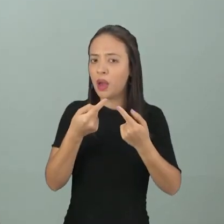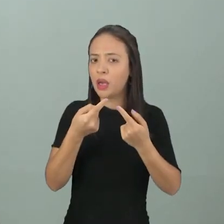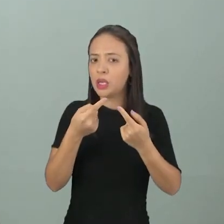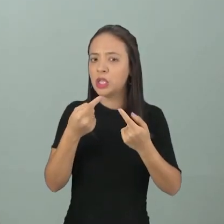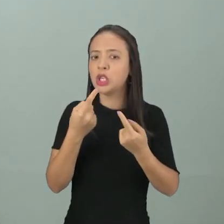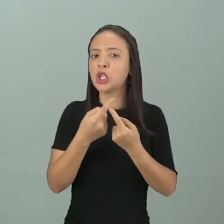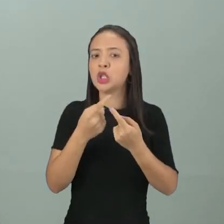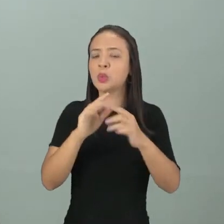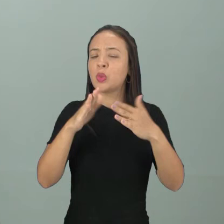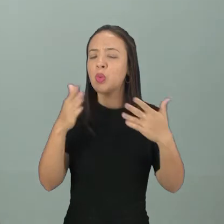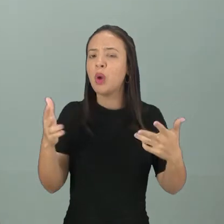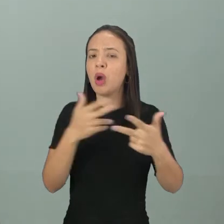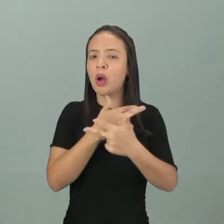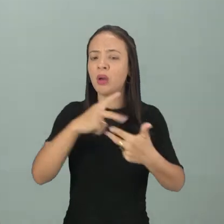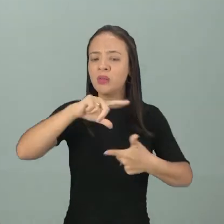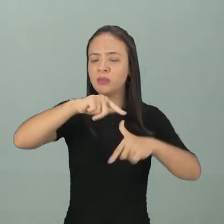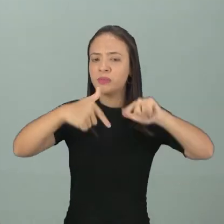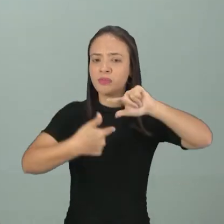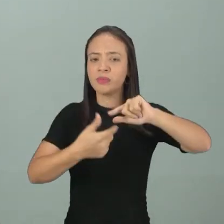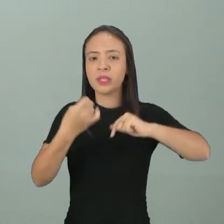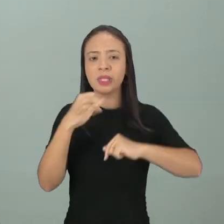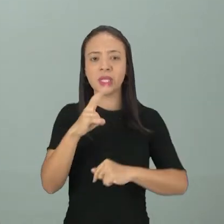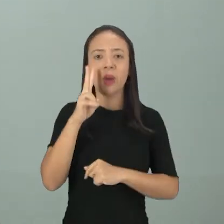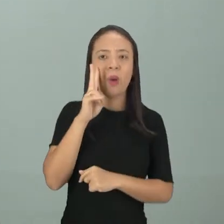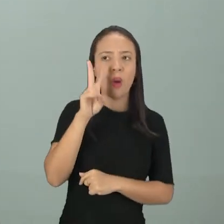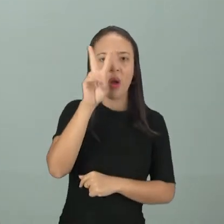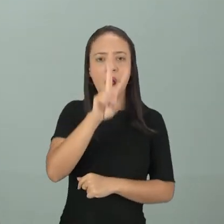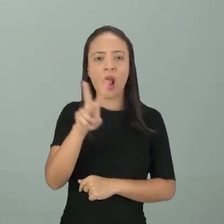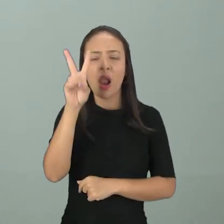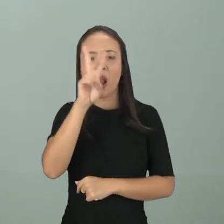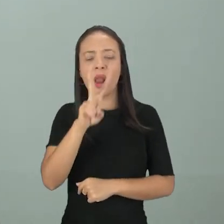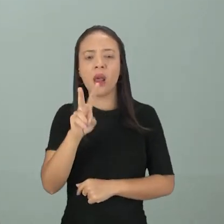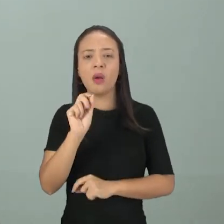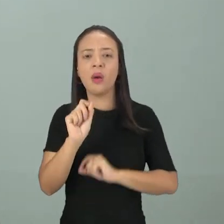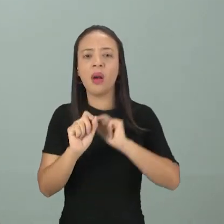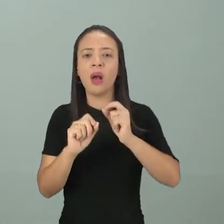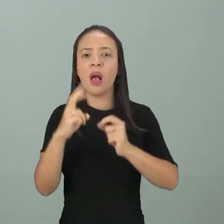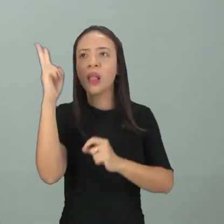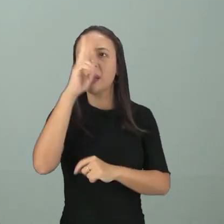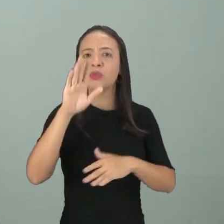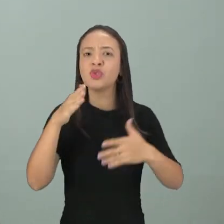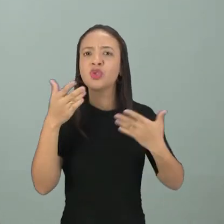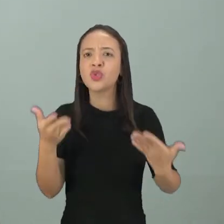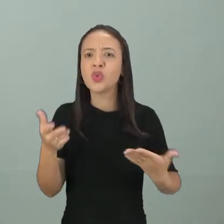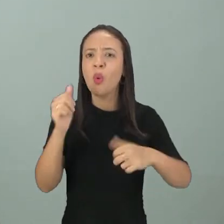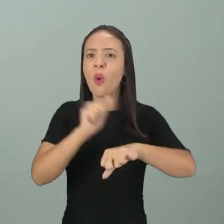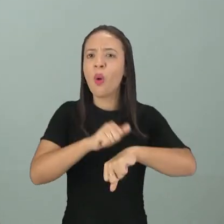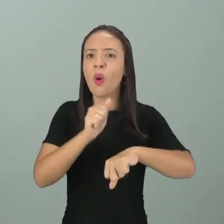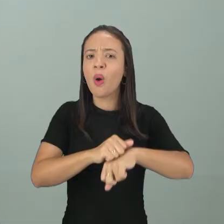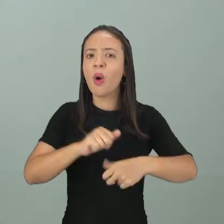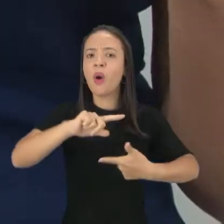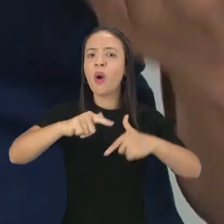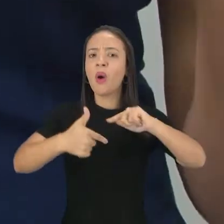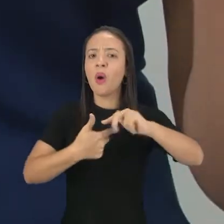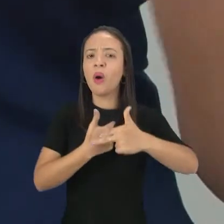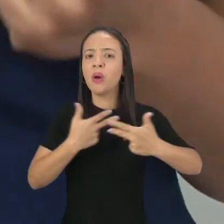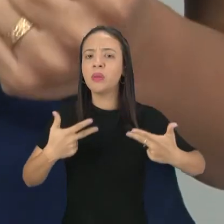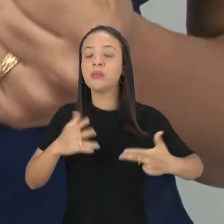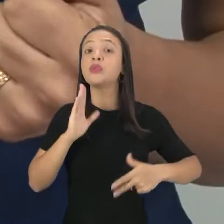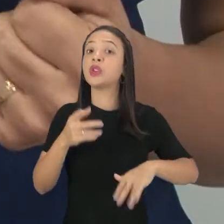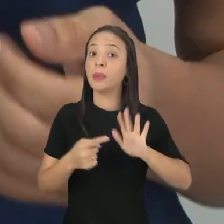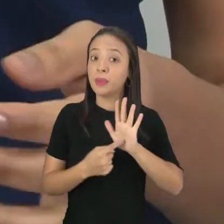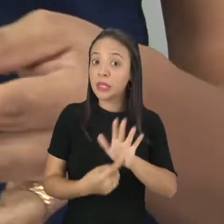geométrica esse chapéu nos remete? Quando você olha para ele, você lembra de que sólido geométrico? Eu acabei de mostrar para vocês